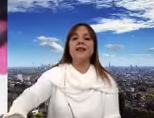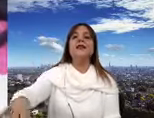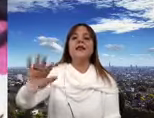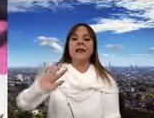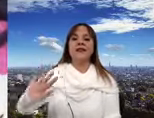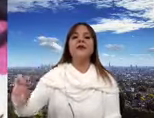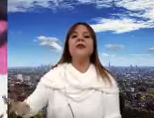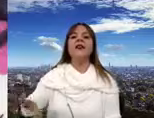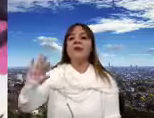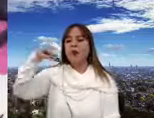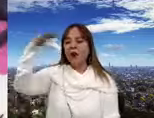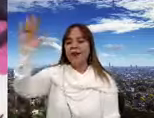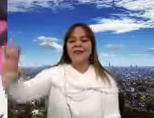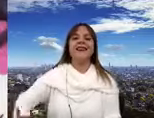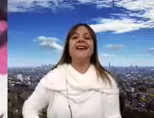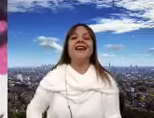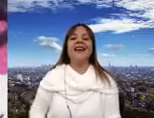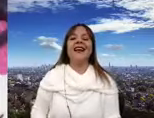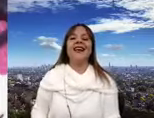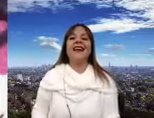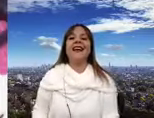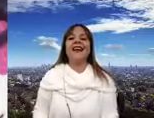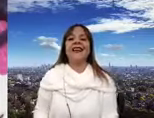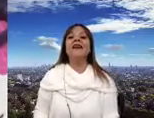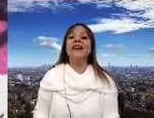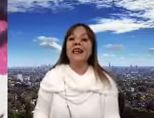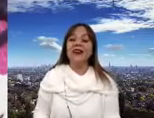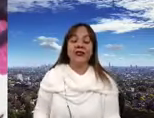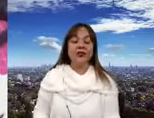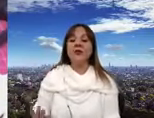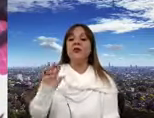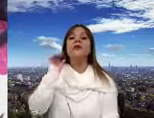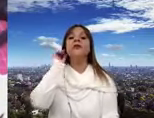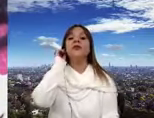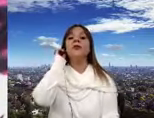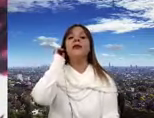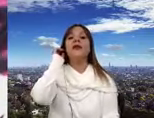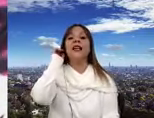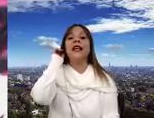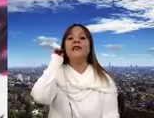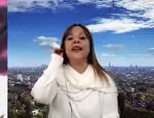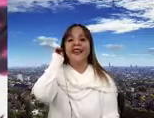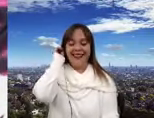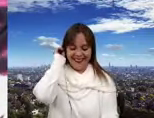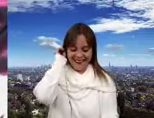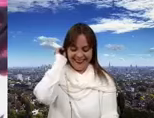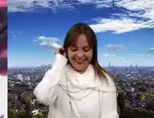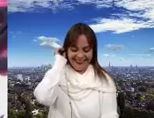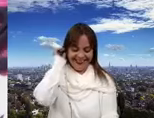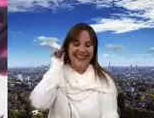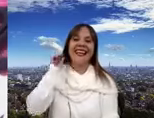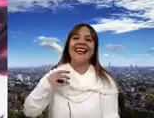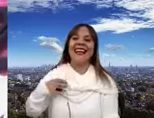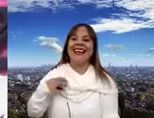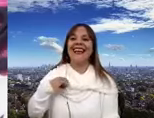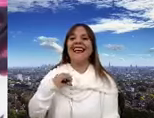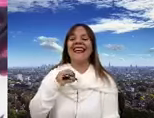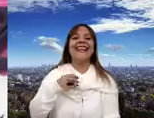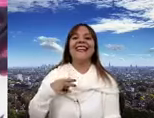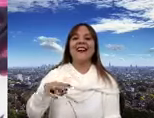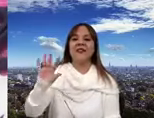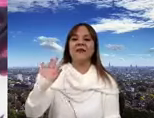vamos ver depois quem vai ganhar hoje. Eu torço para todo mundo. Então vamos lá, valendo, hein? É boa sorte aí para todo mundo, É,